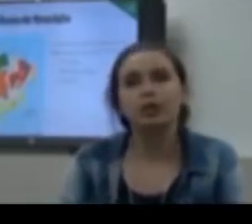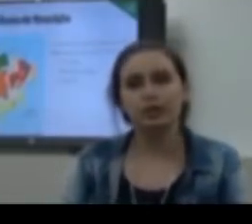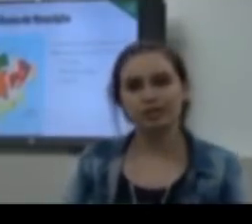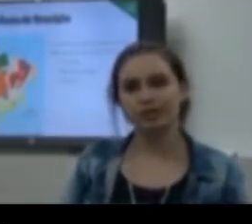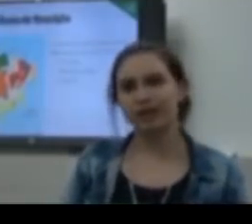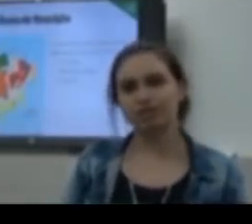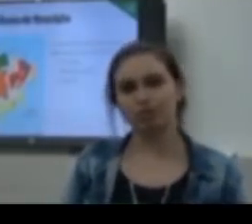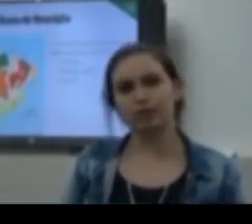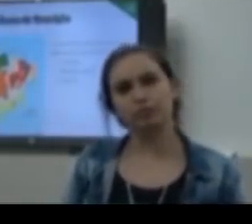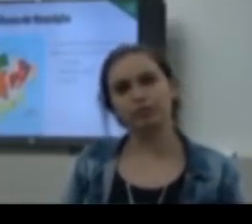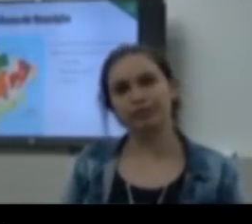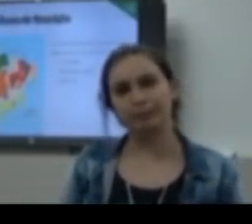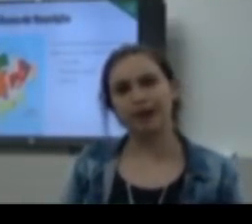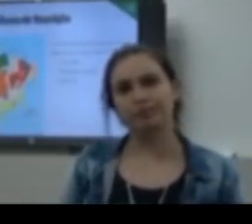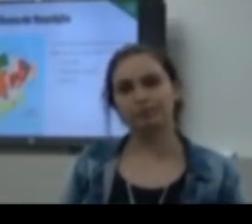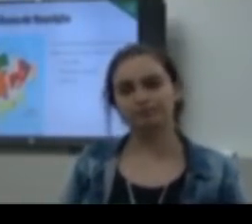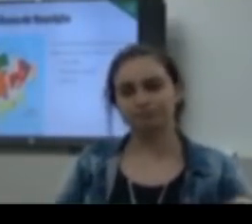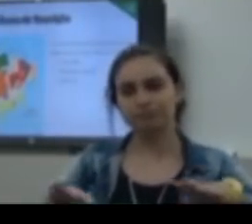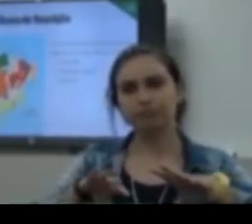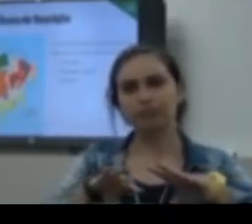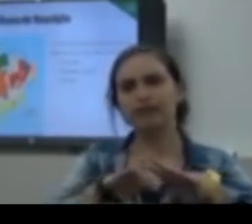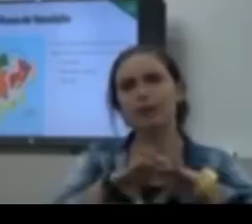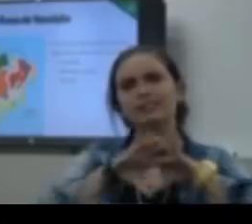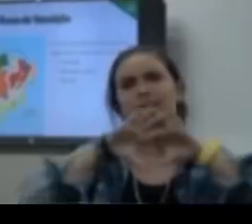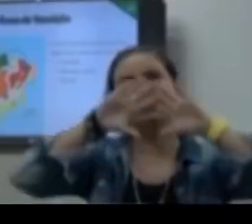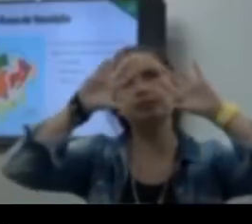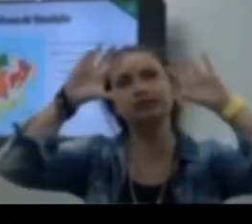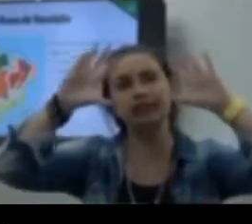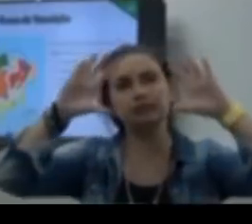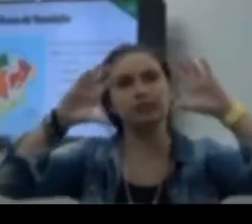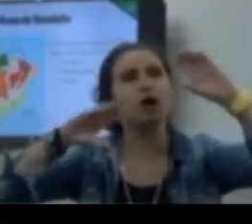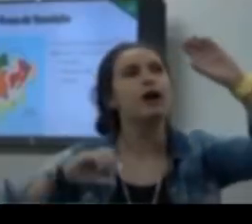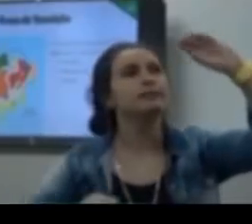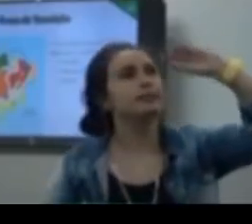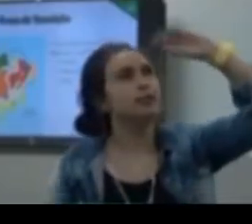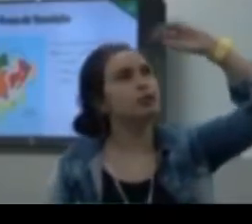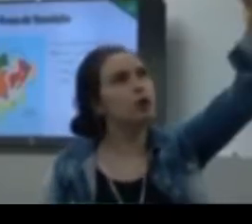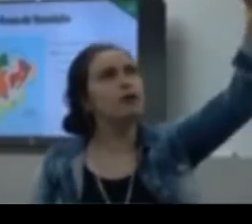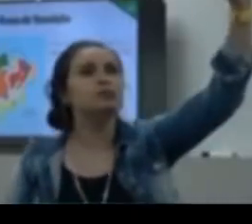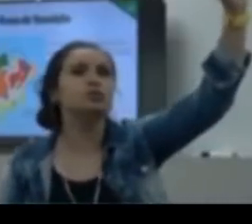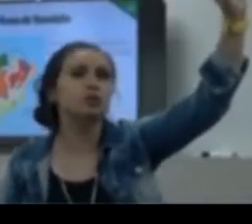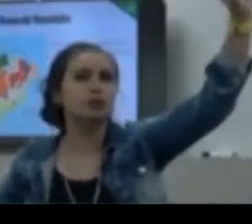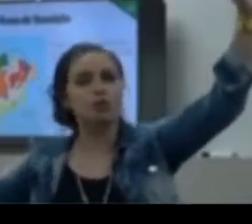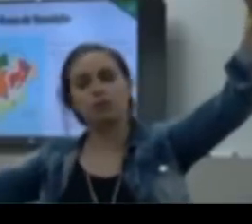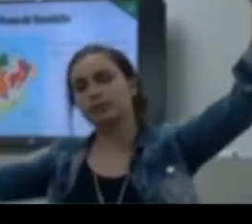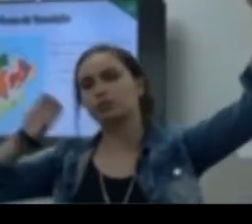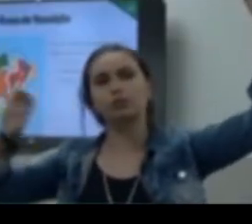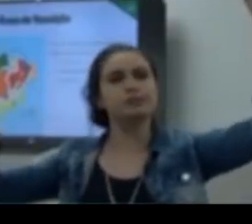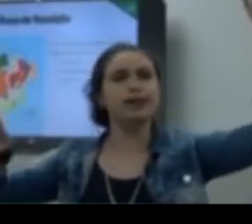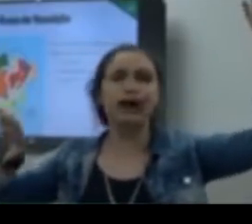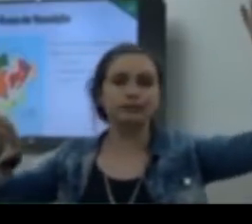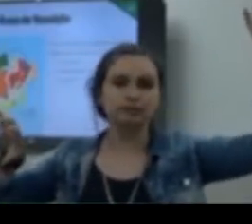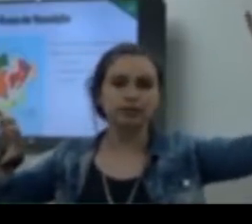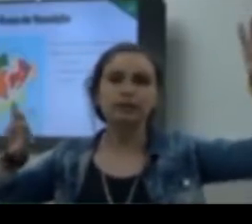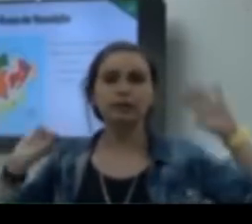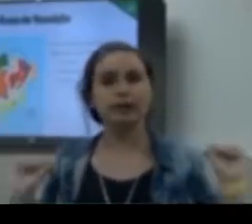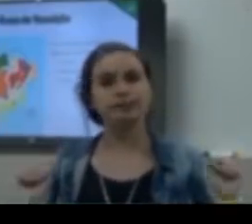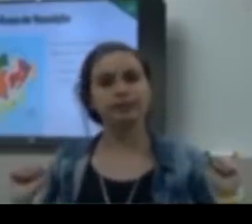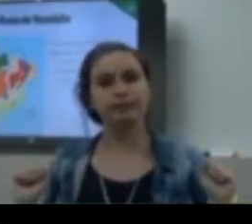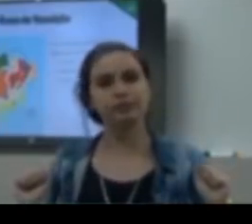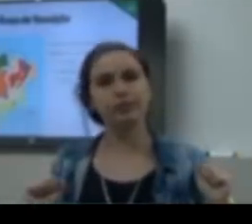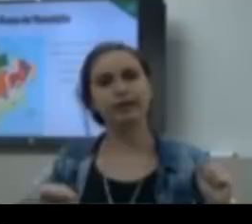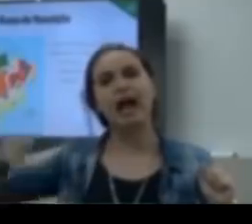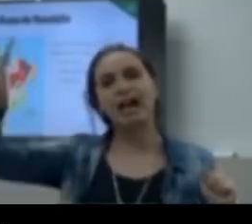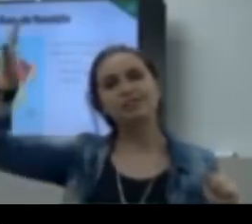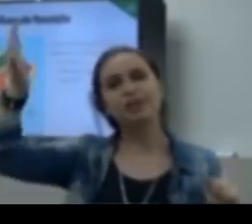gente comentou que quando a gente fala de domínio morfoclimático, não é 100% assim, ó, terminou o amazônico, começou o cerrado.